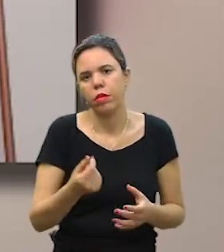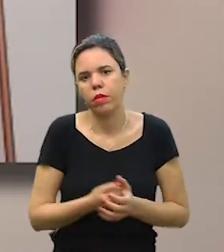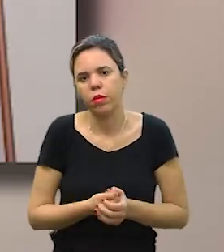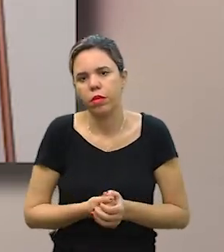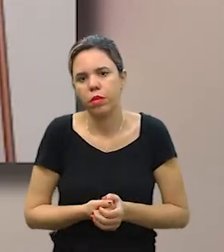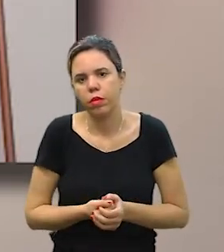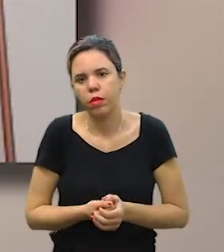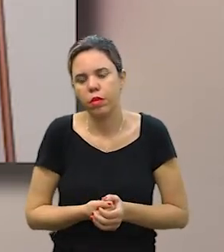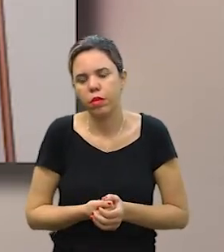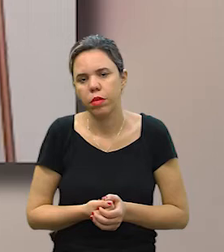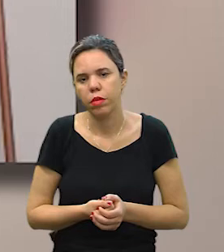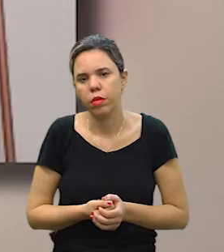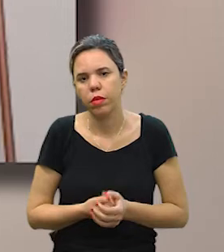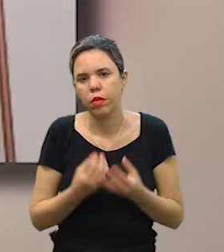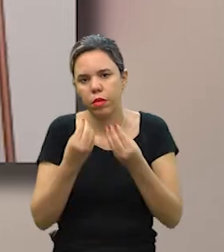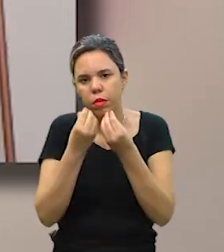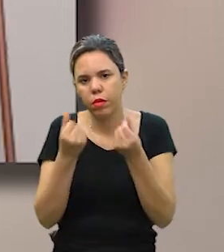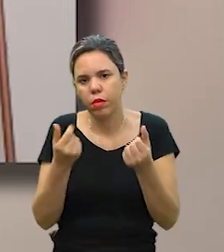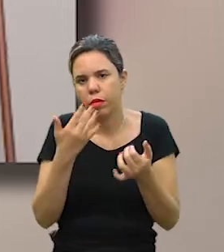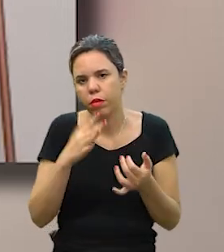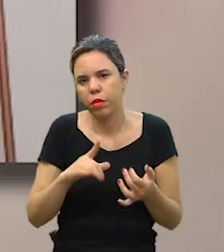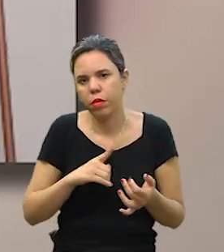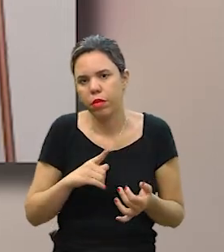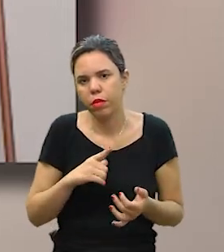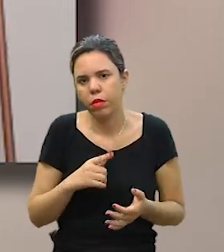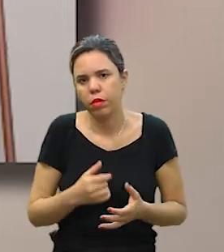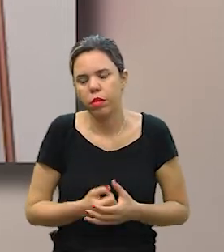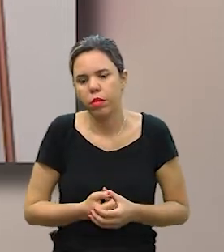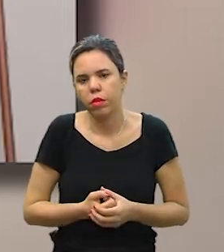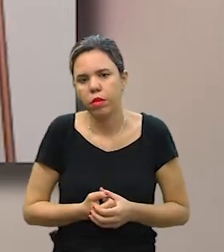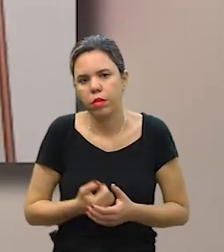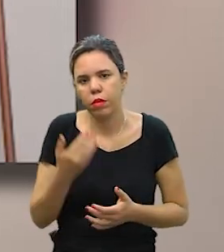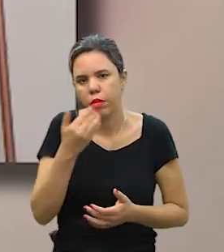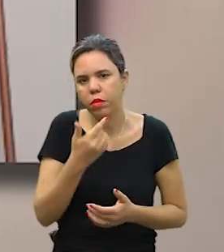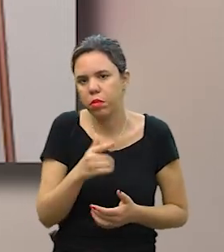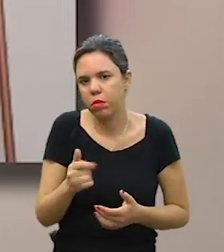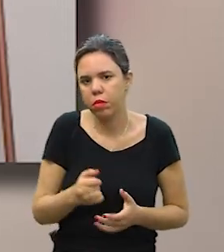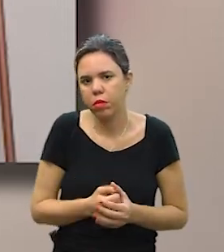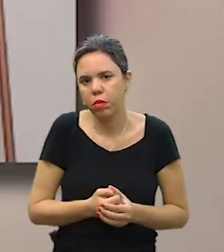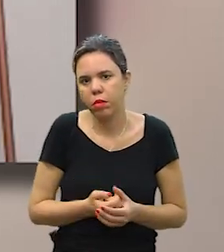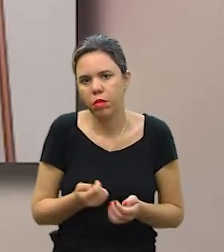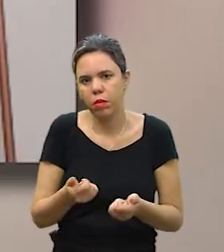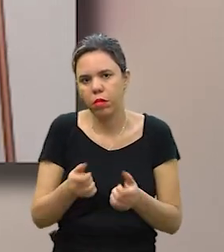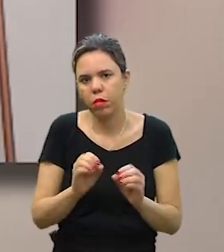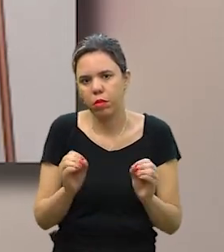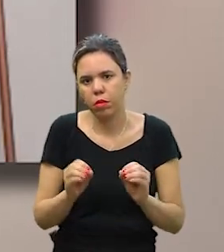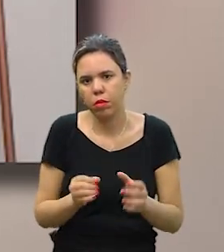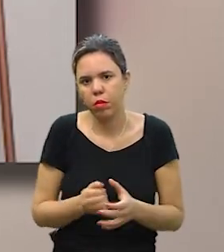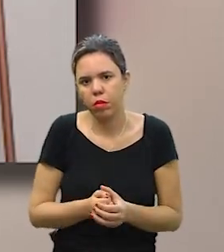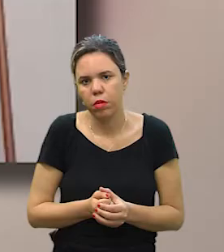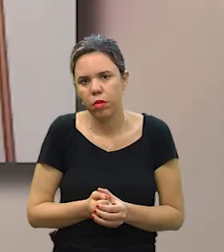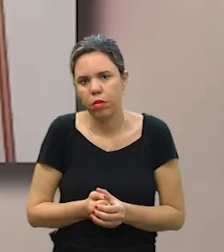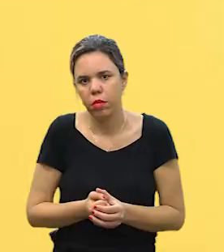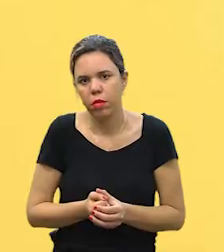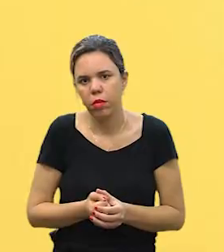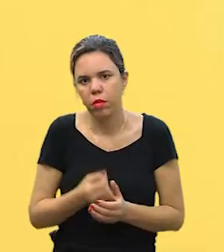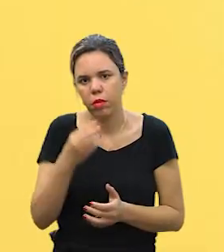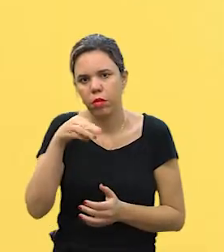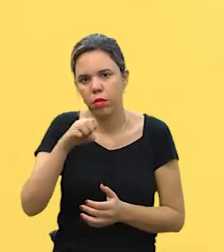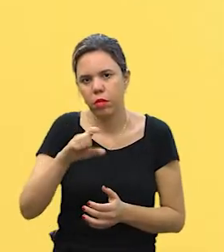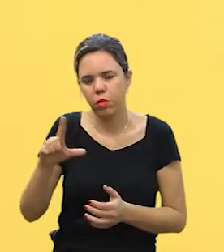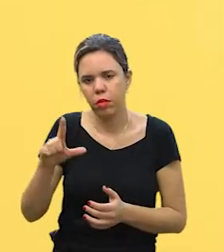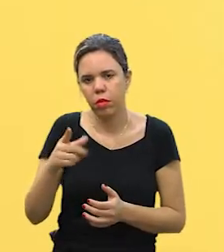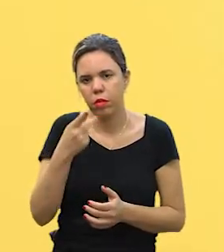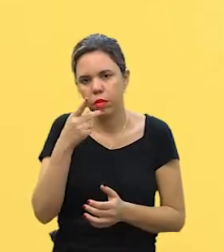da vida. Esse tipo de paladar que a criança vai ter. E o açúcar não tem benefício algum. Inclusive o